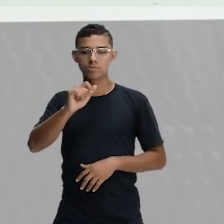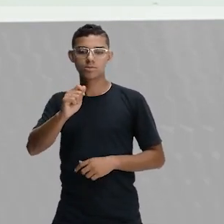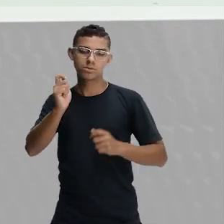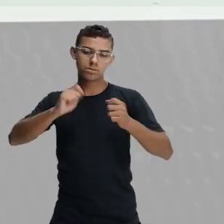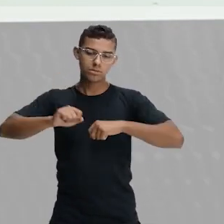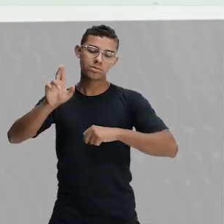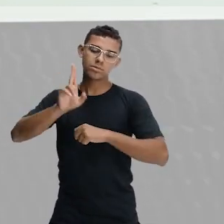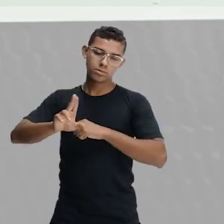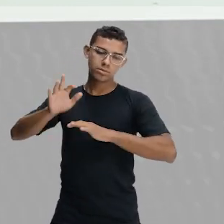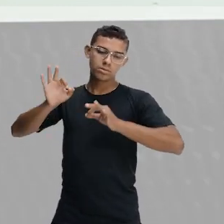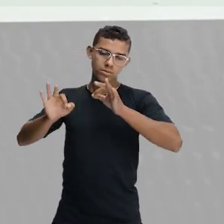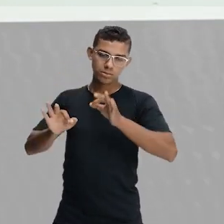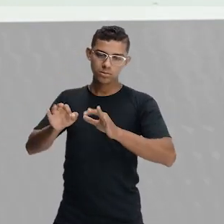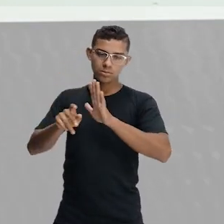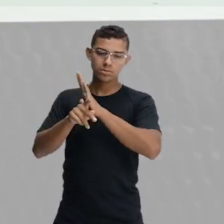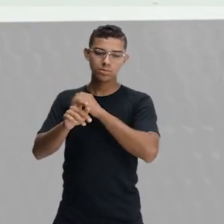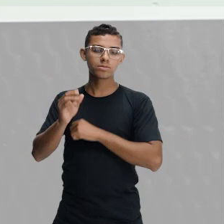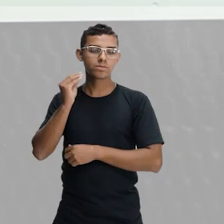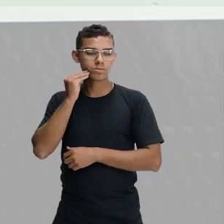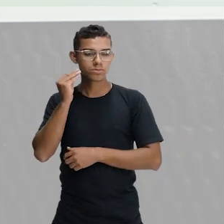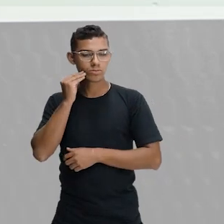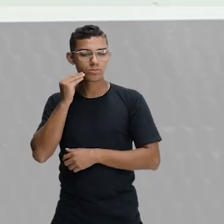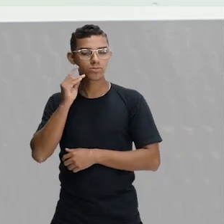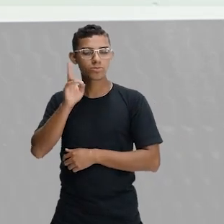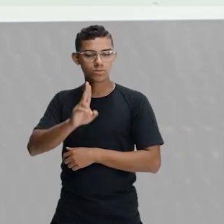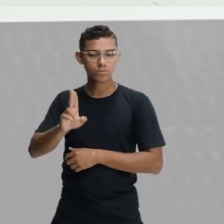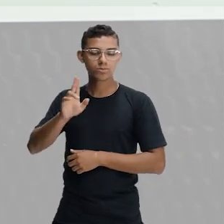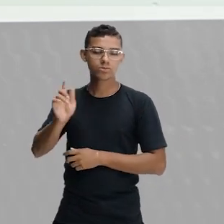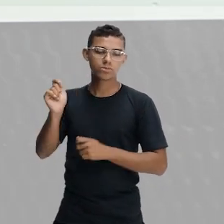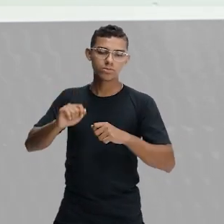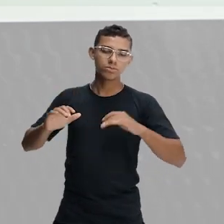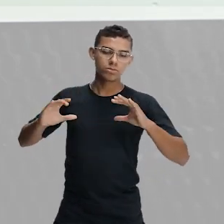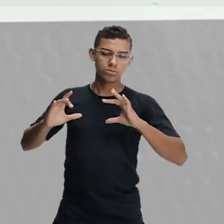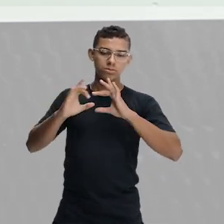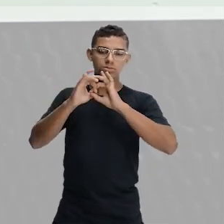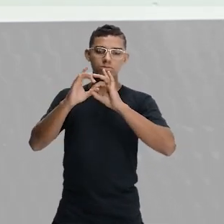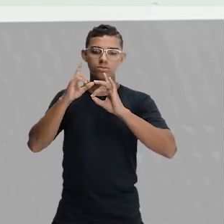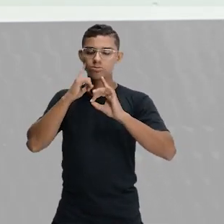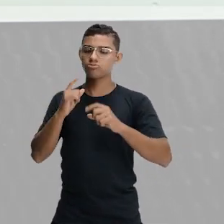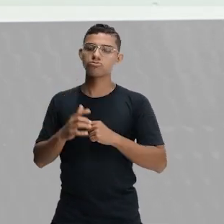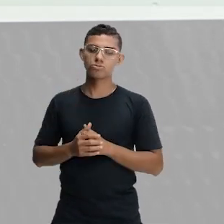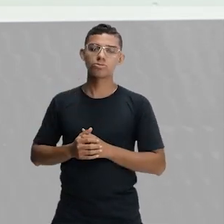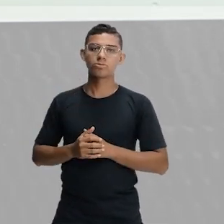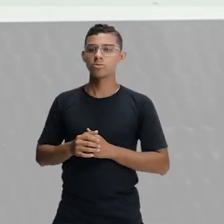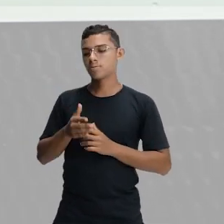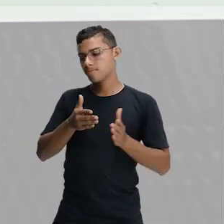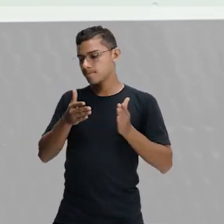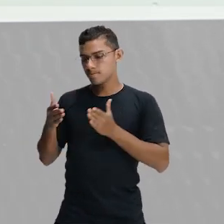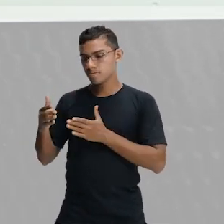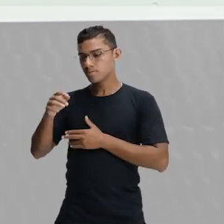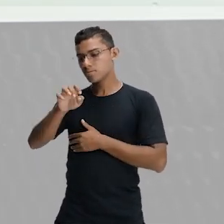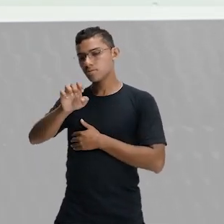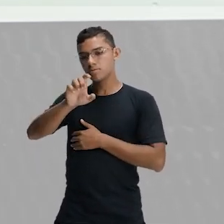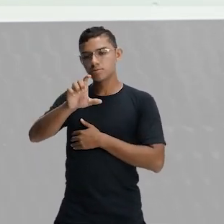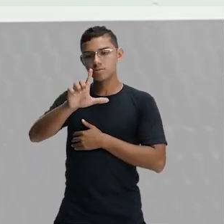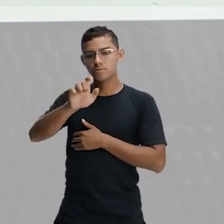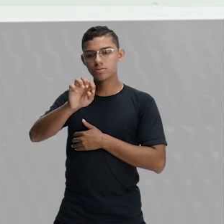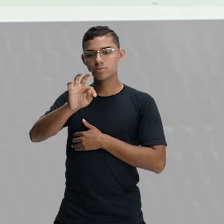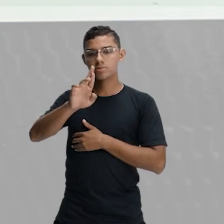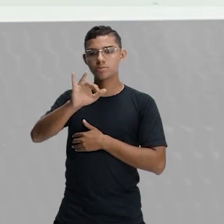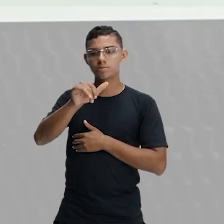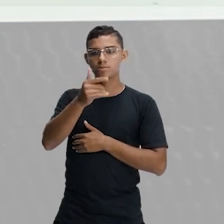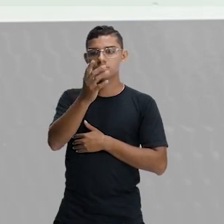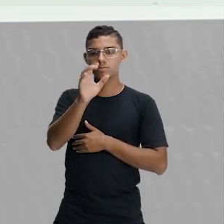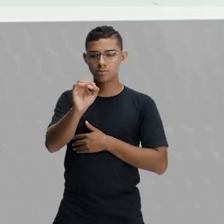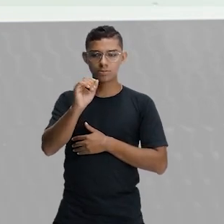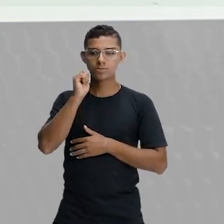justamente para tentar fazer com que aquele cartão ele tenha essa comunicação. Ali é um processo de eletrização por atrito que